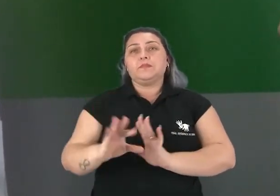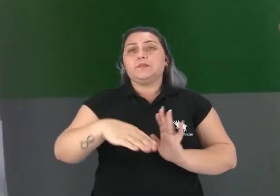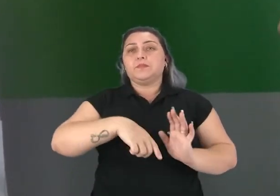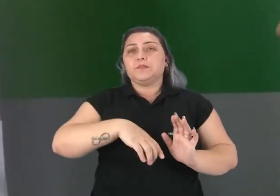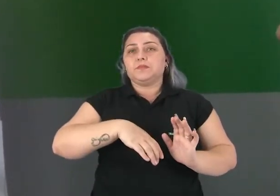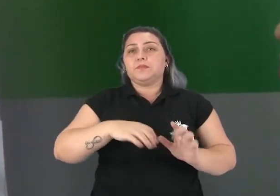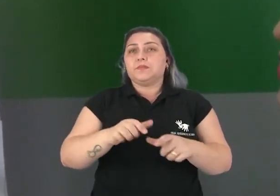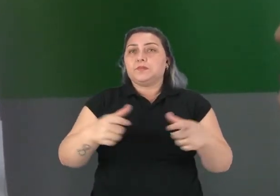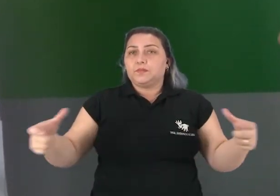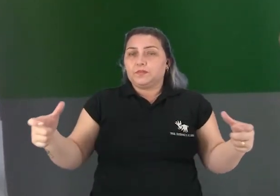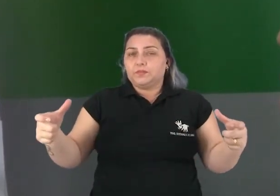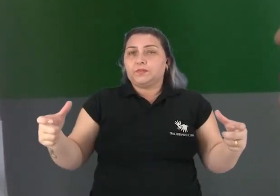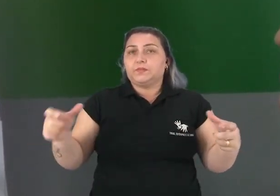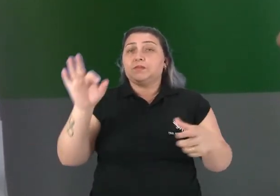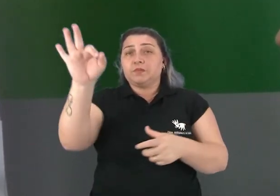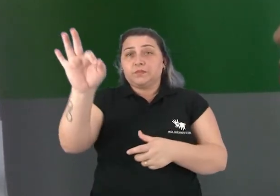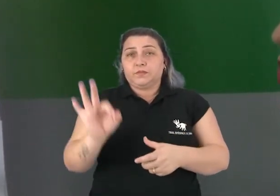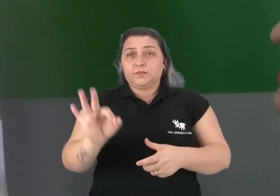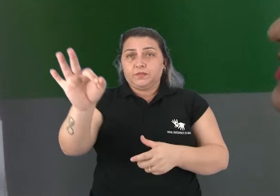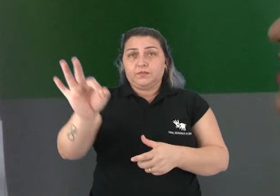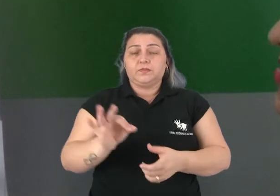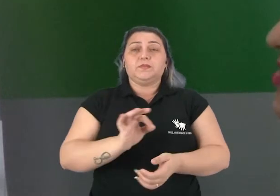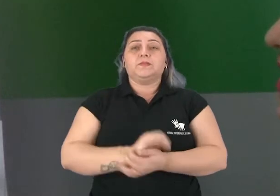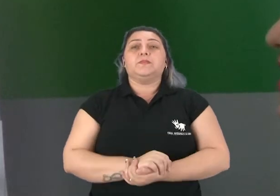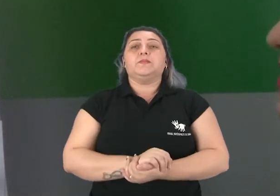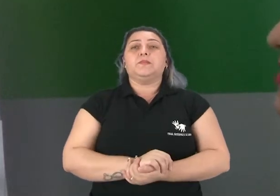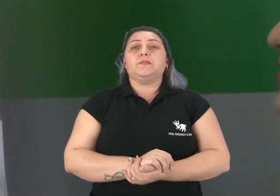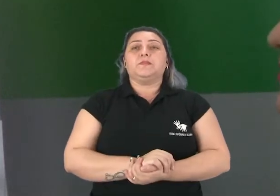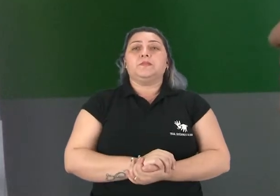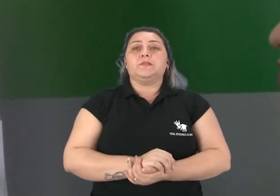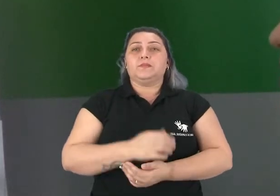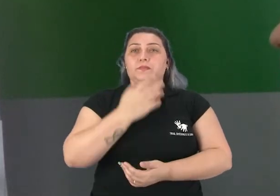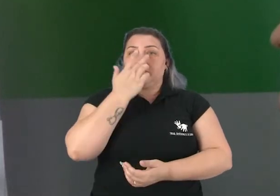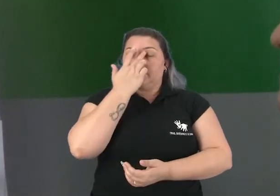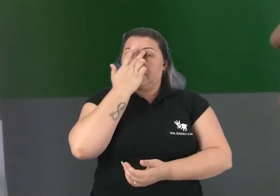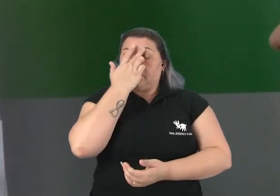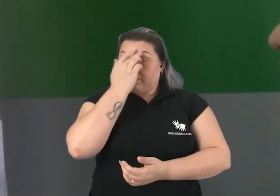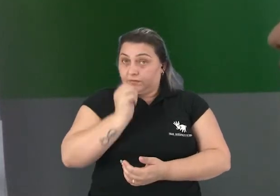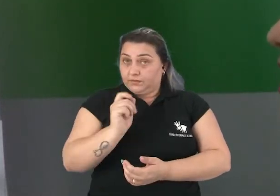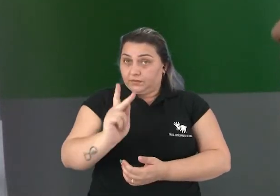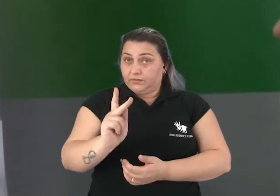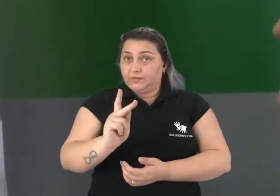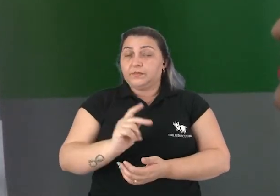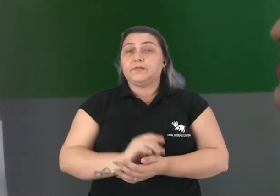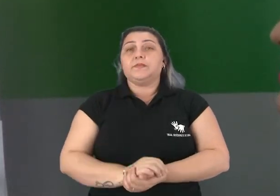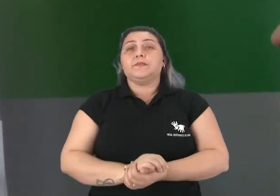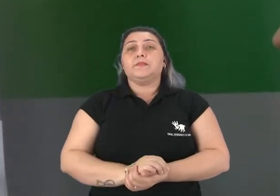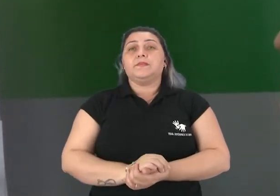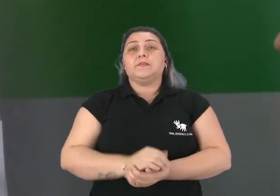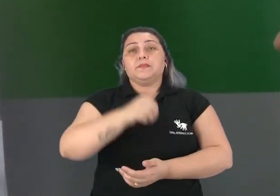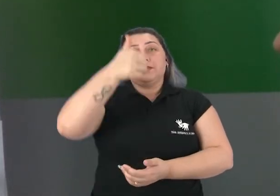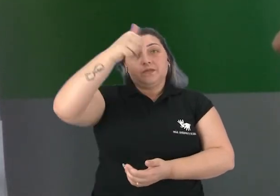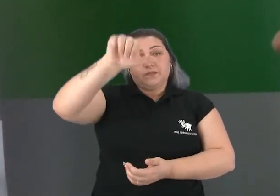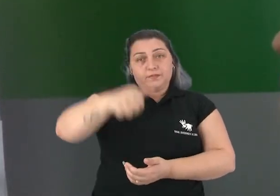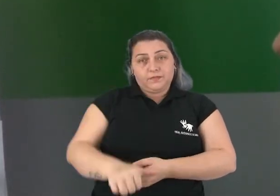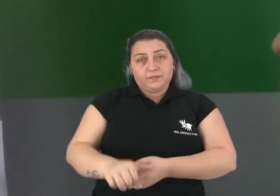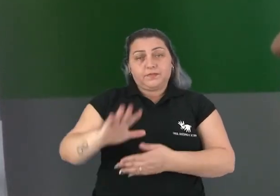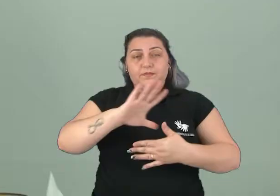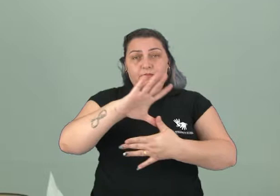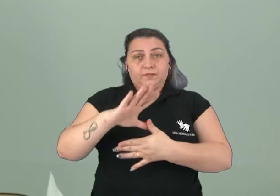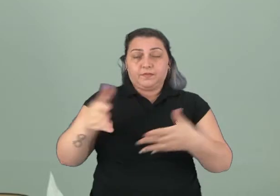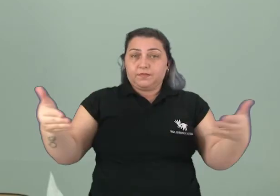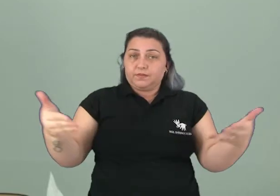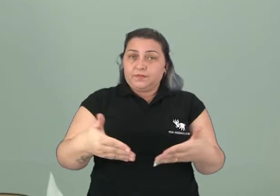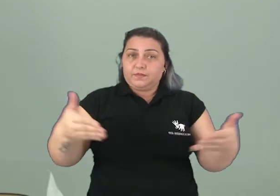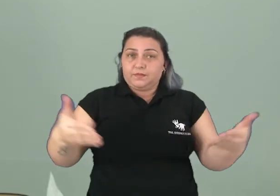país, né, por centos, por porcentagens, aliás, ok? Analisando